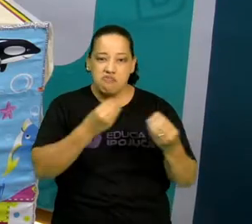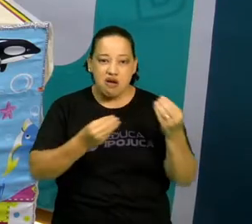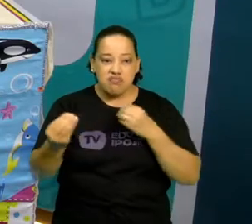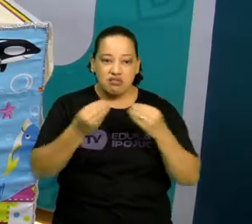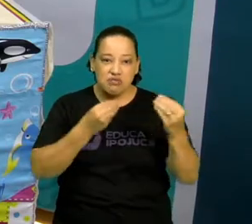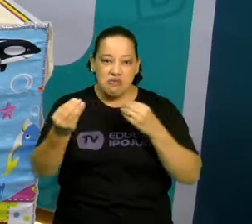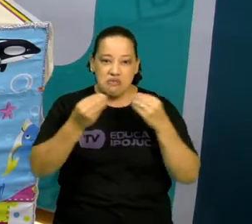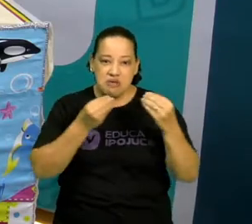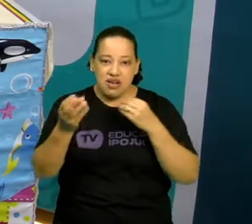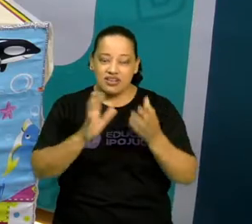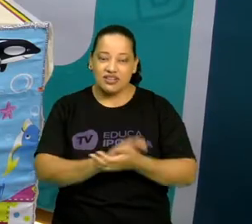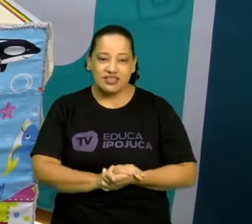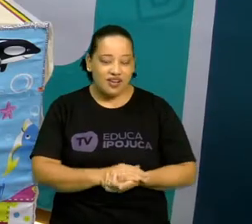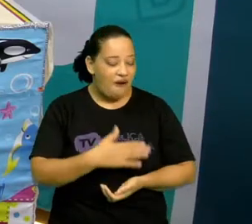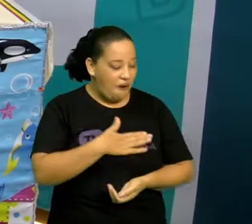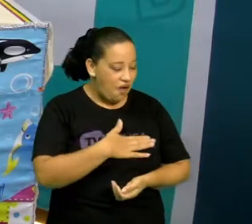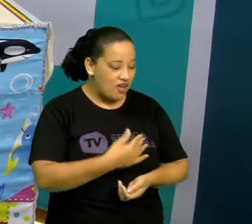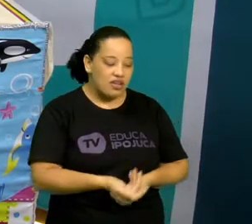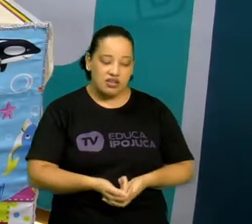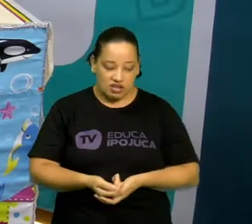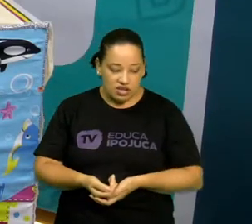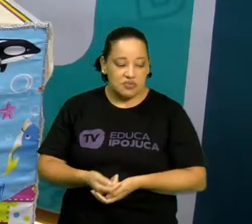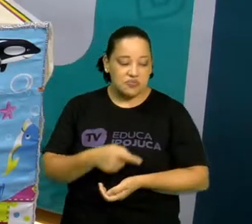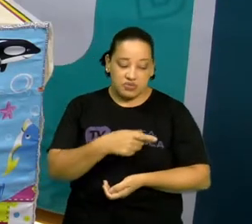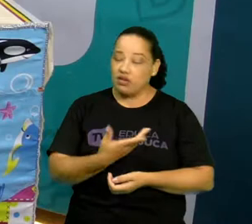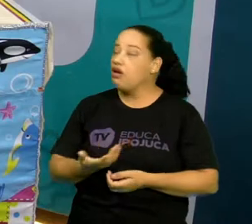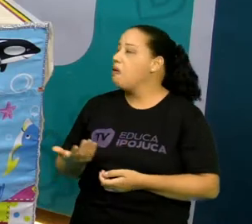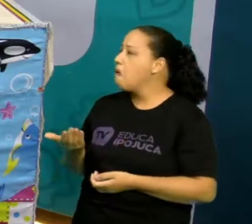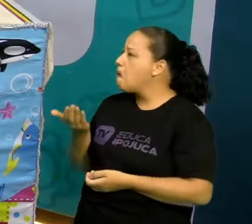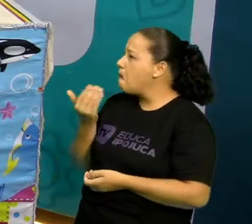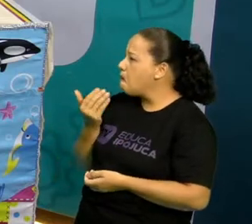o povo. Comer, justamente, Leiturinha.